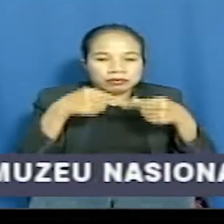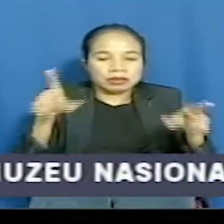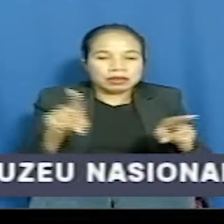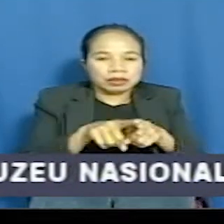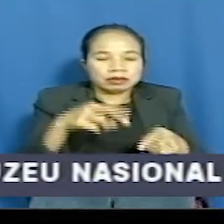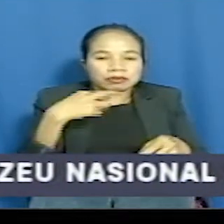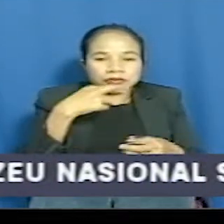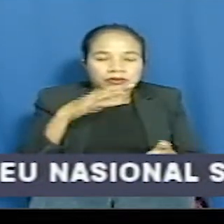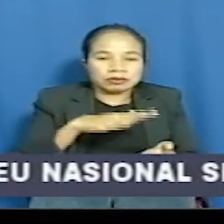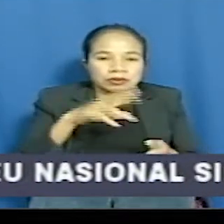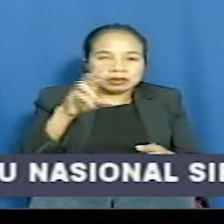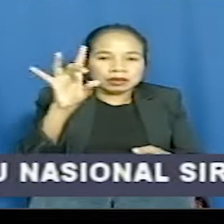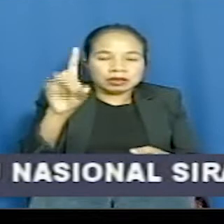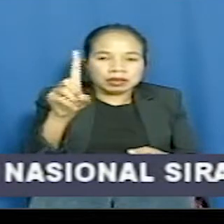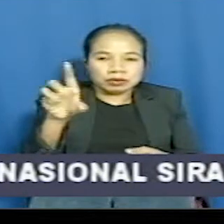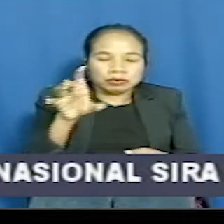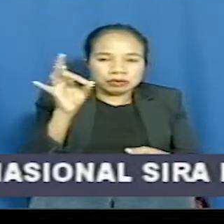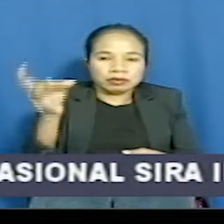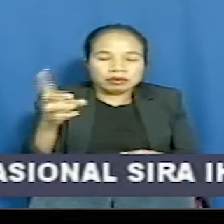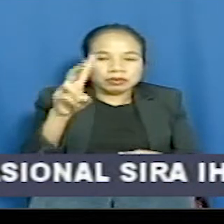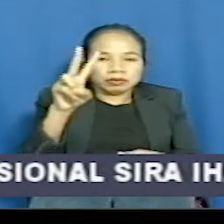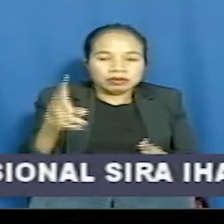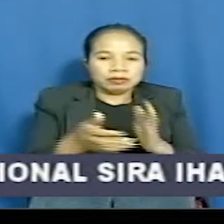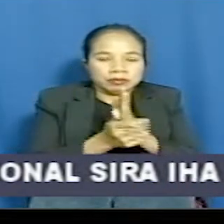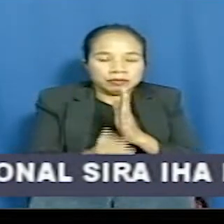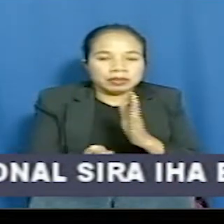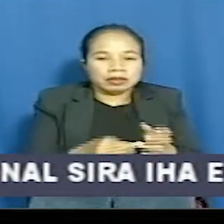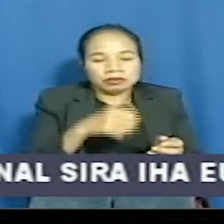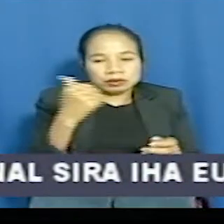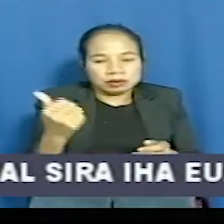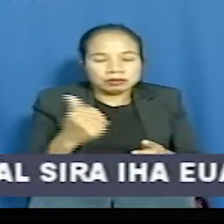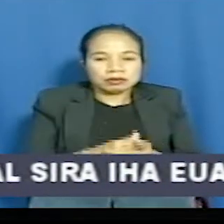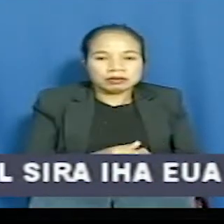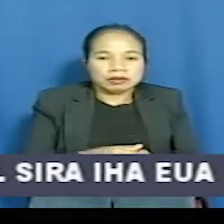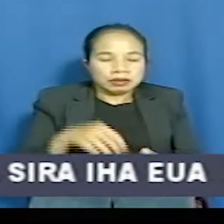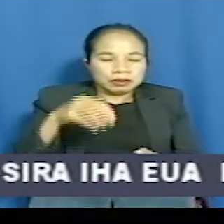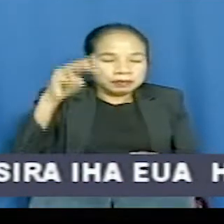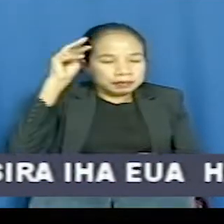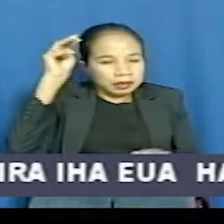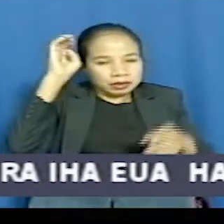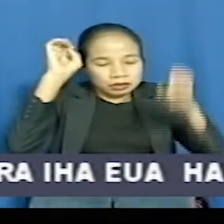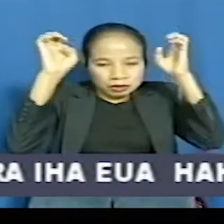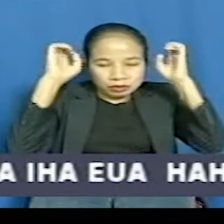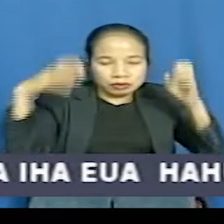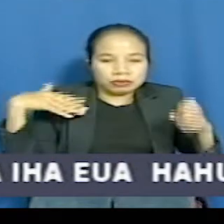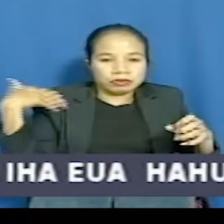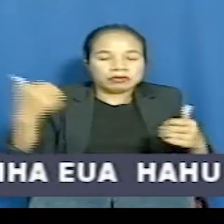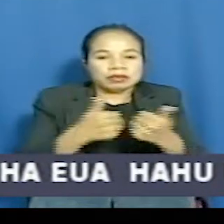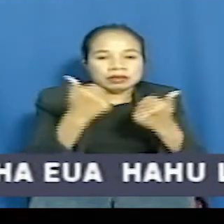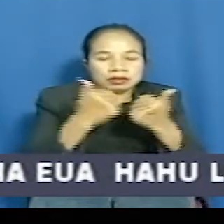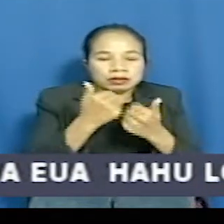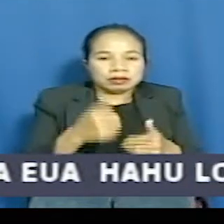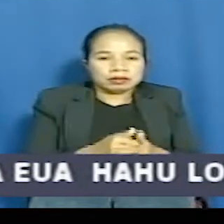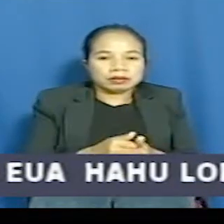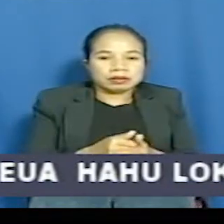macanesa força ka a torcida Walululu Racing Rua, minate e no selectan. Ministro Educação, Juventude e Desporto,